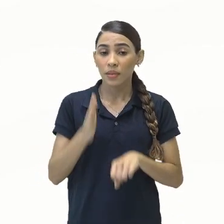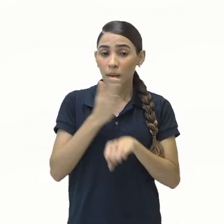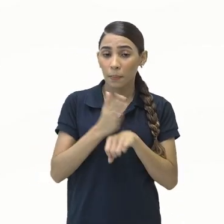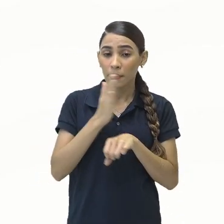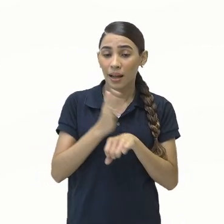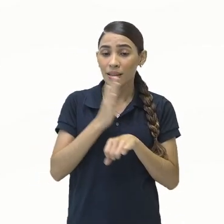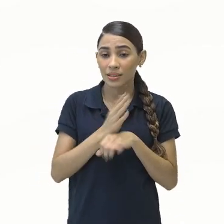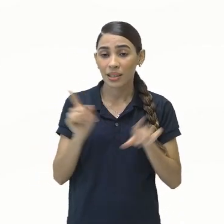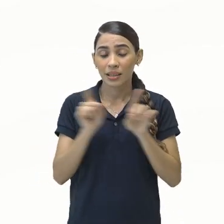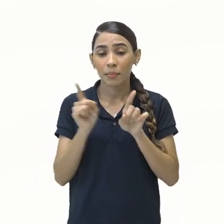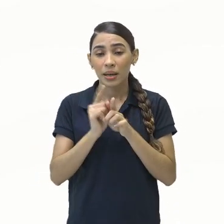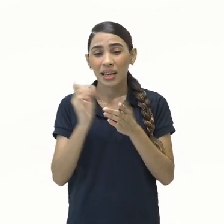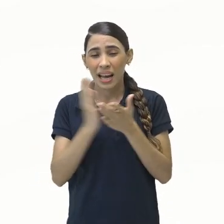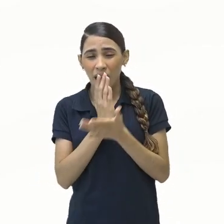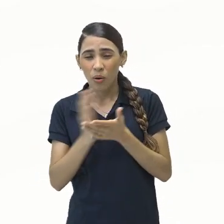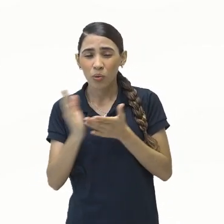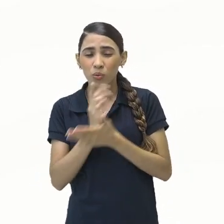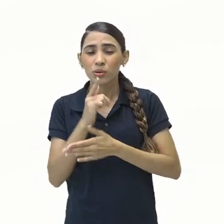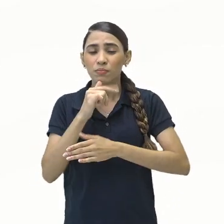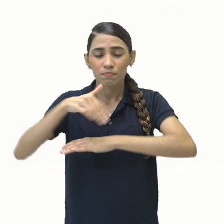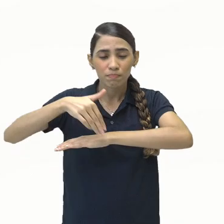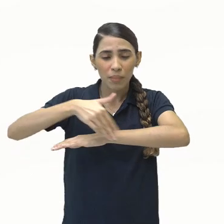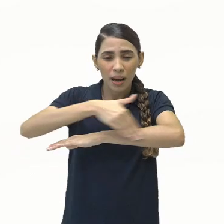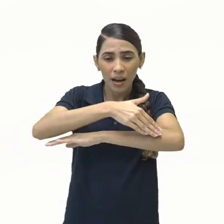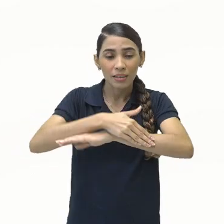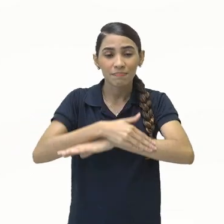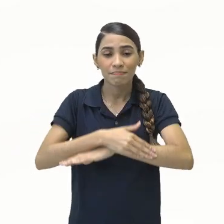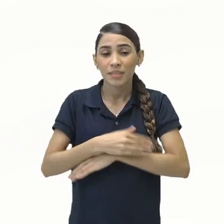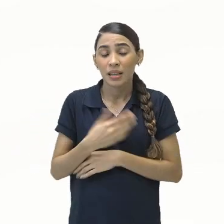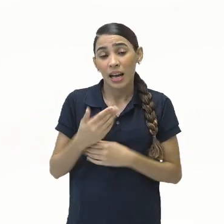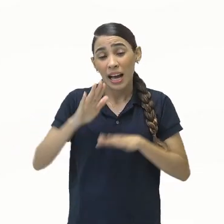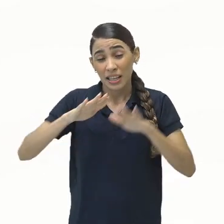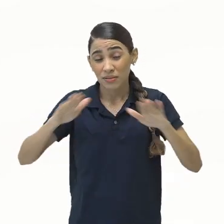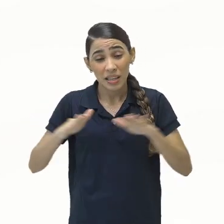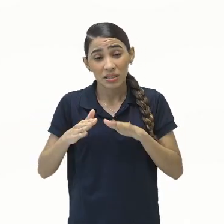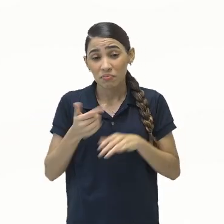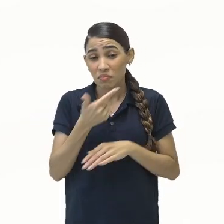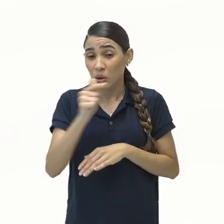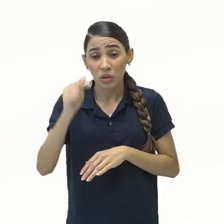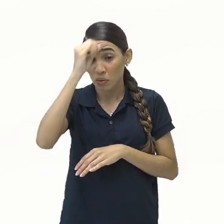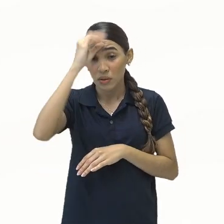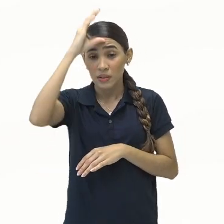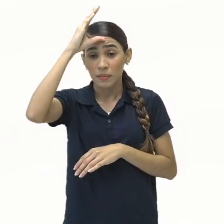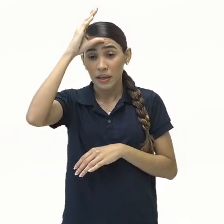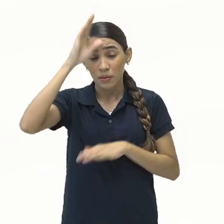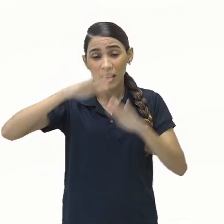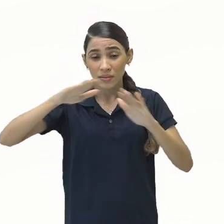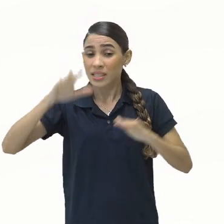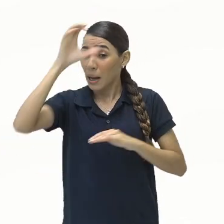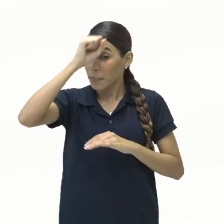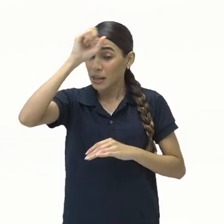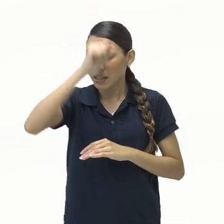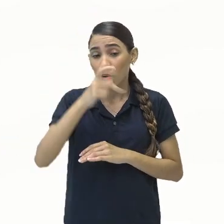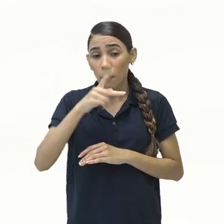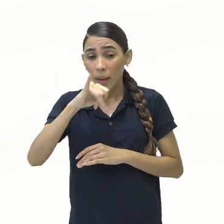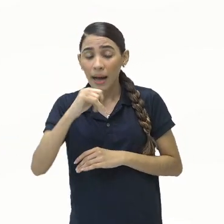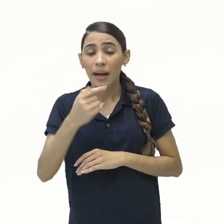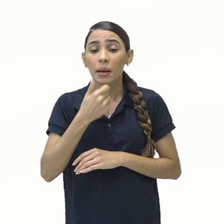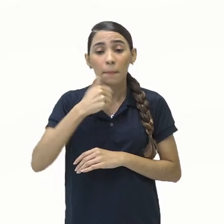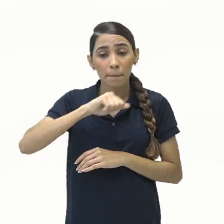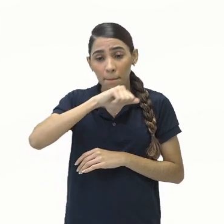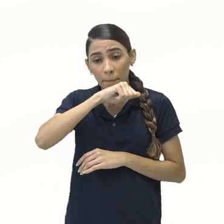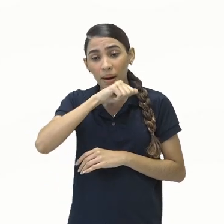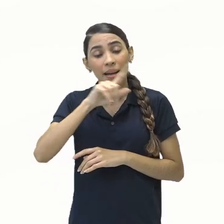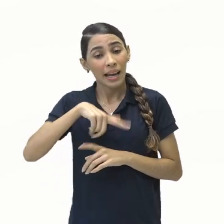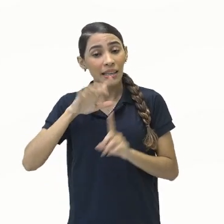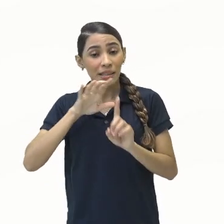que até mesmo alguns ribeirinhos ainda mantêm, né? Mesmo sem saber. Né? Às vezes é uma coisa que aprendeu com o pai, enfim, com o pai, com a mãe, mas na verdade